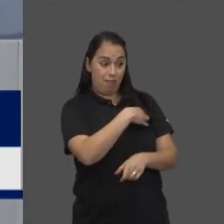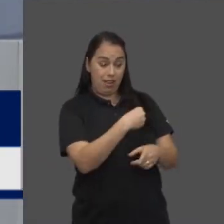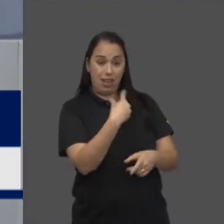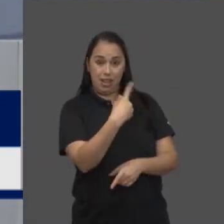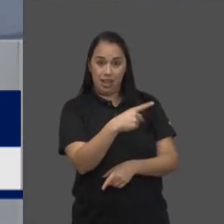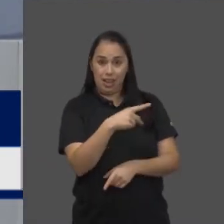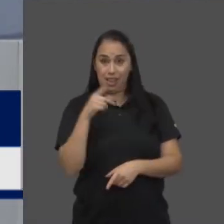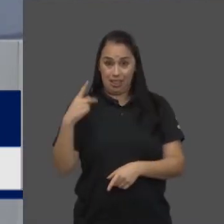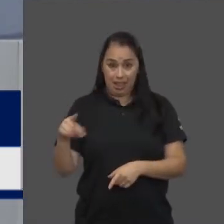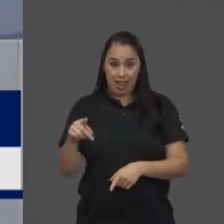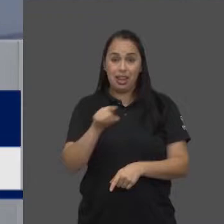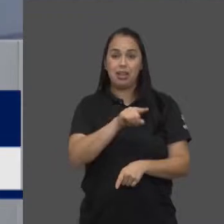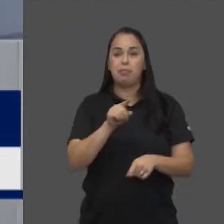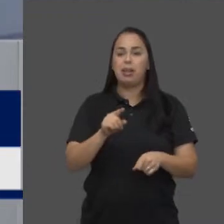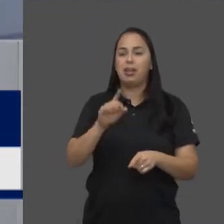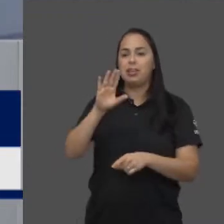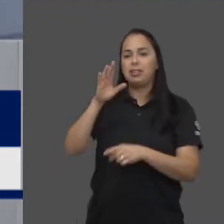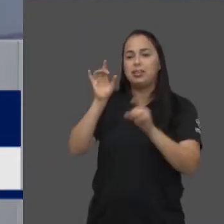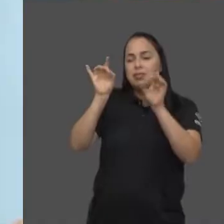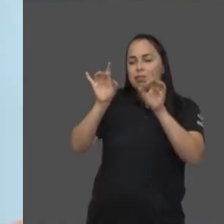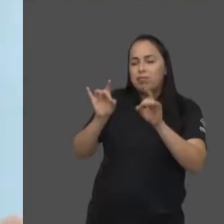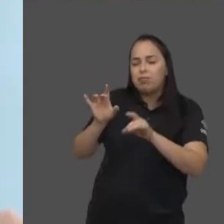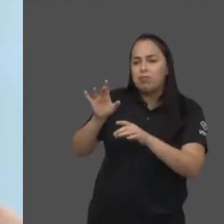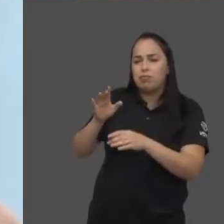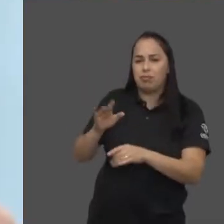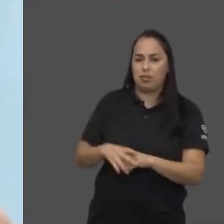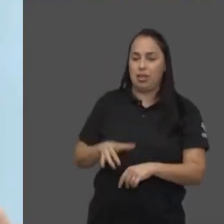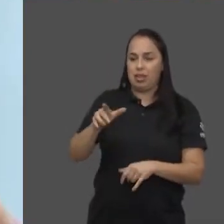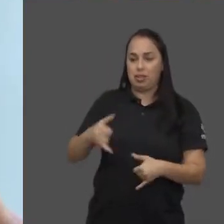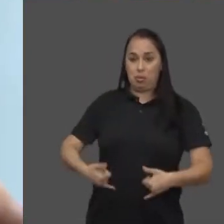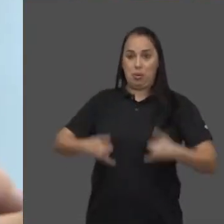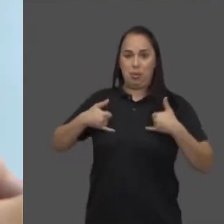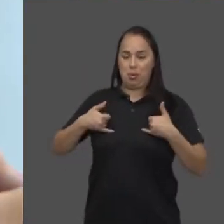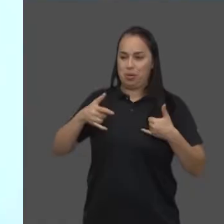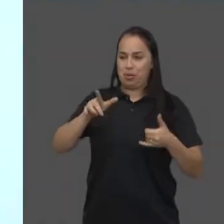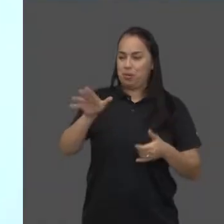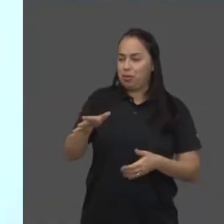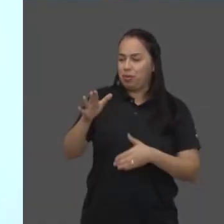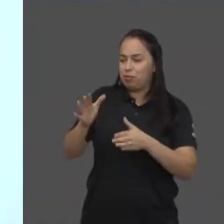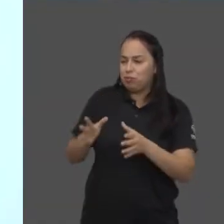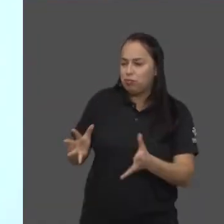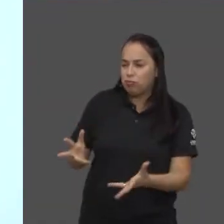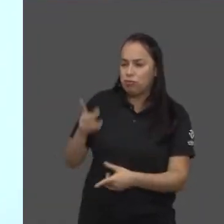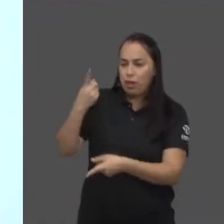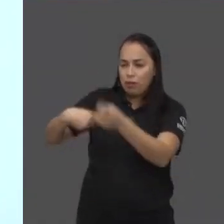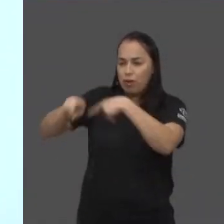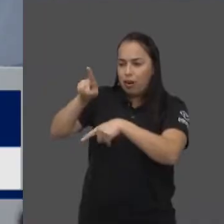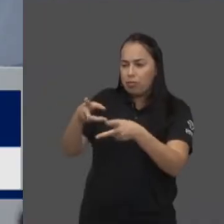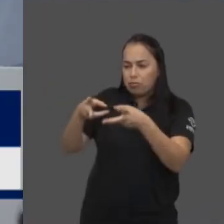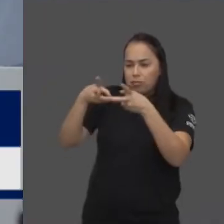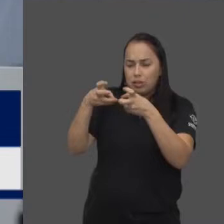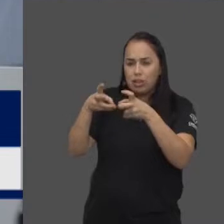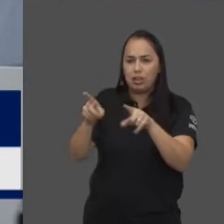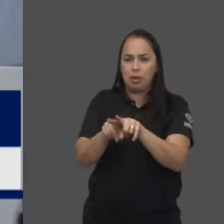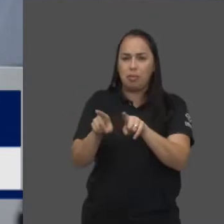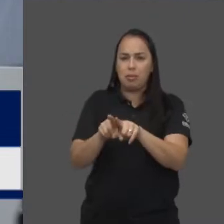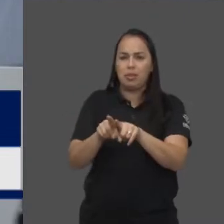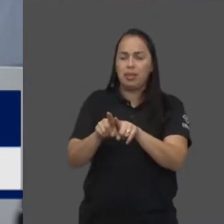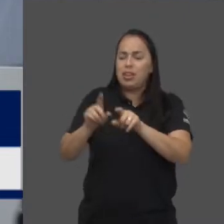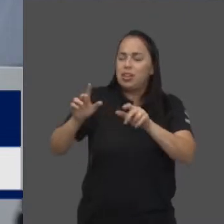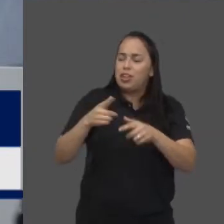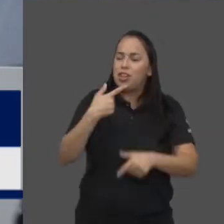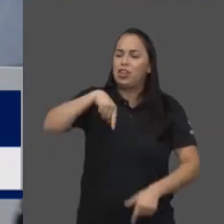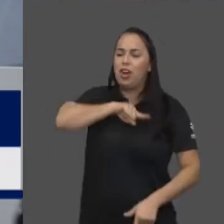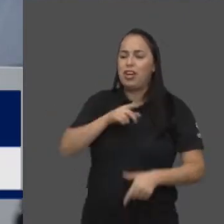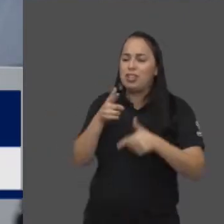estava ali ele queria um pouco mais uma das filhas do homenageado fez um discurso emocionado temos